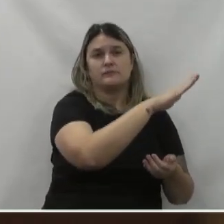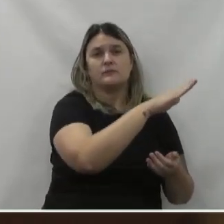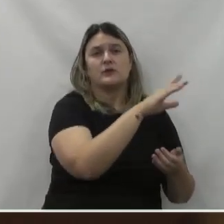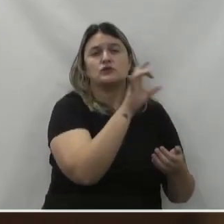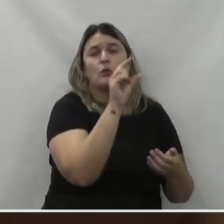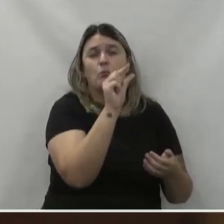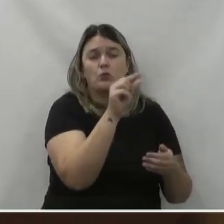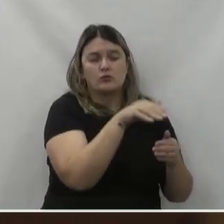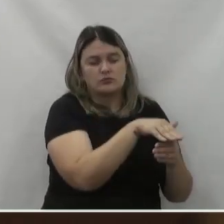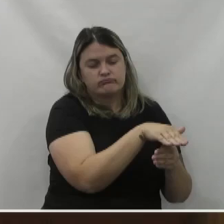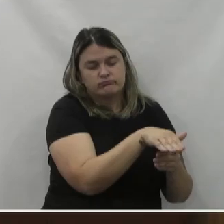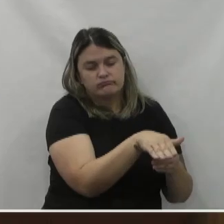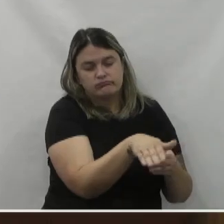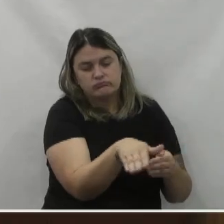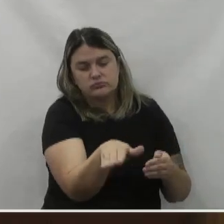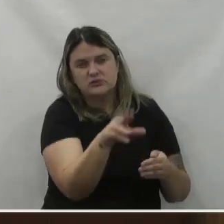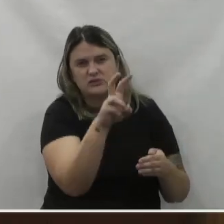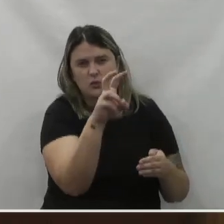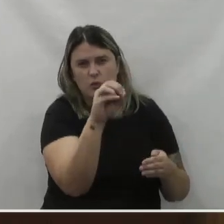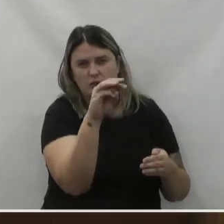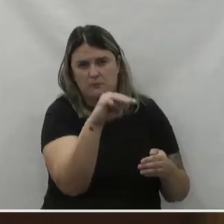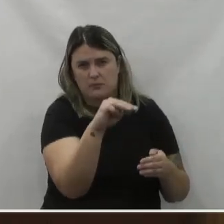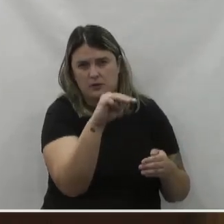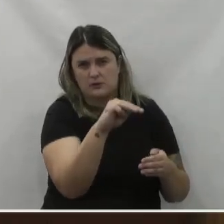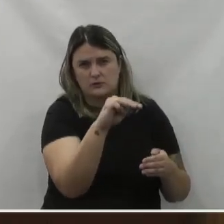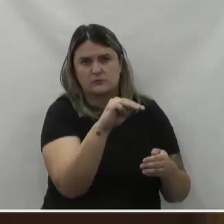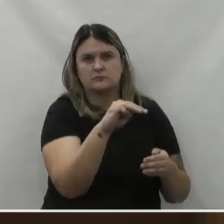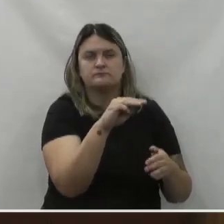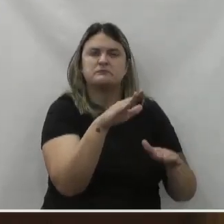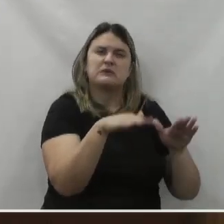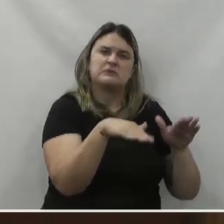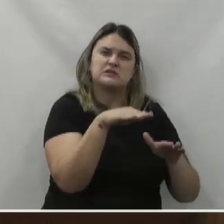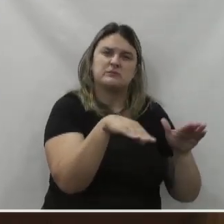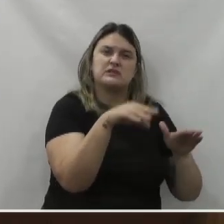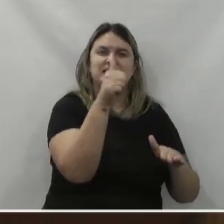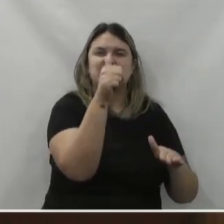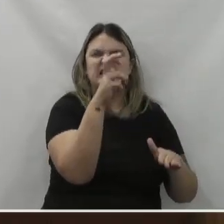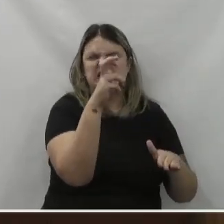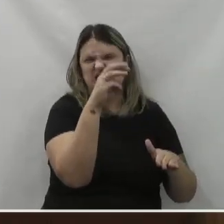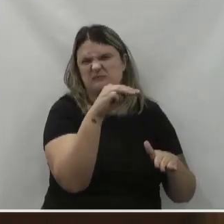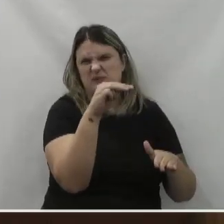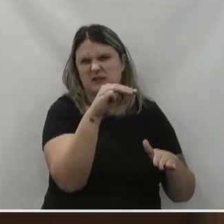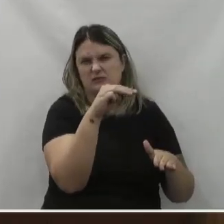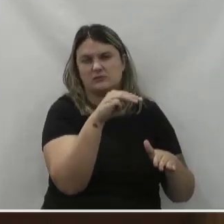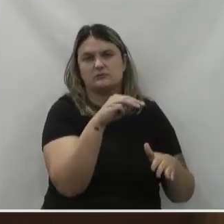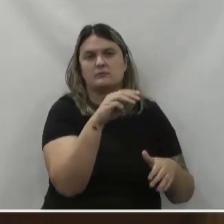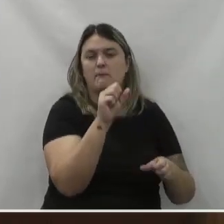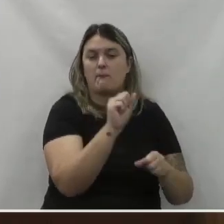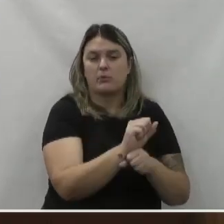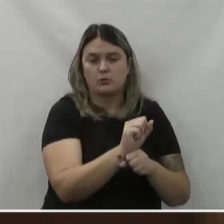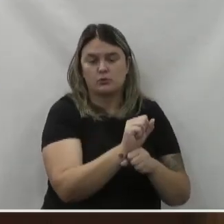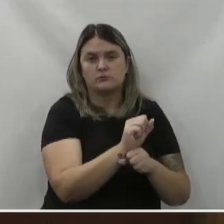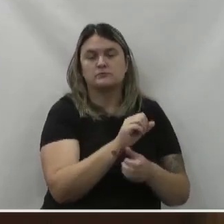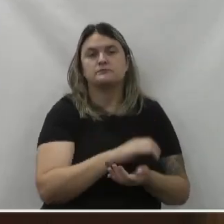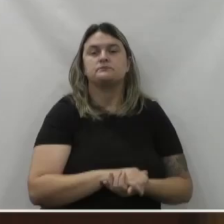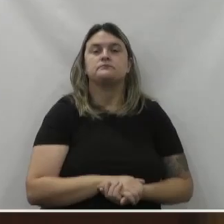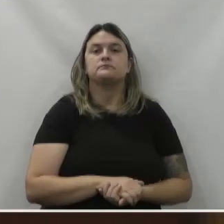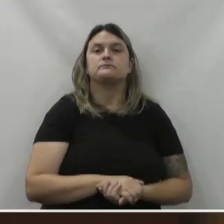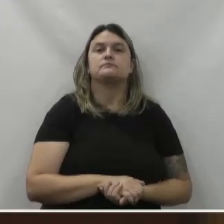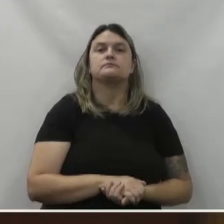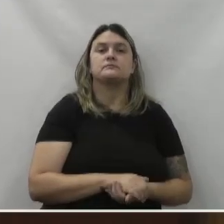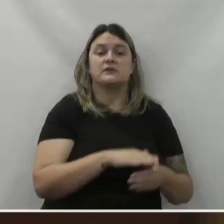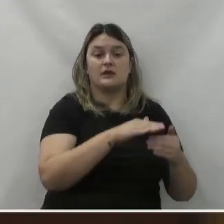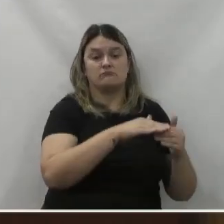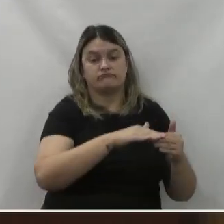asfalto, então ali sentido a Eurico Ama. Dá mais ou menos uns 15 metros e parou por ali. E com isso segue